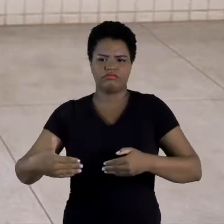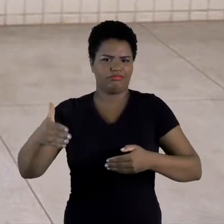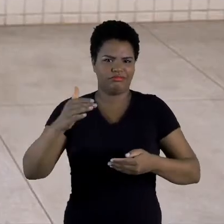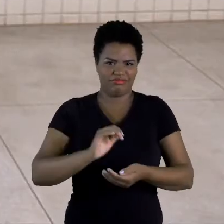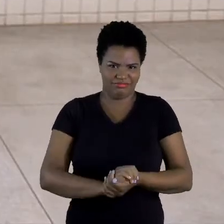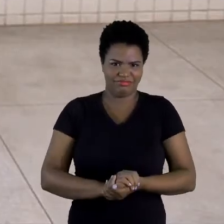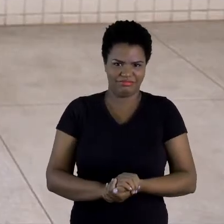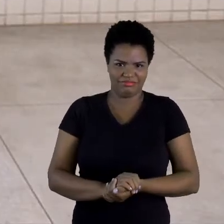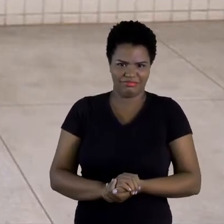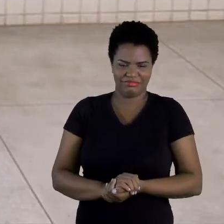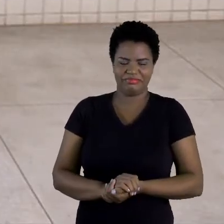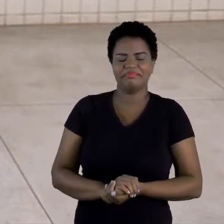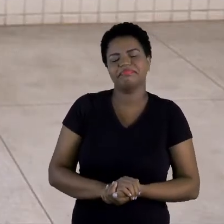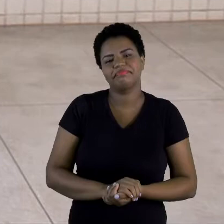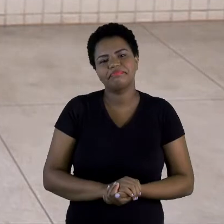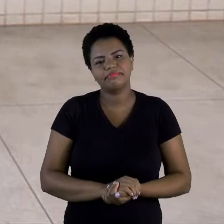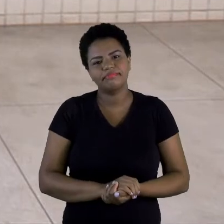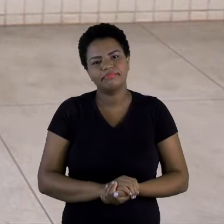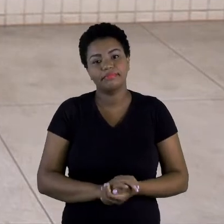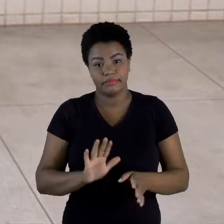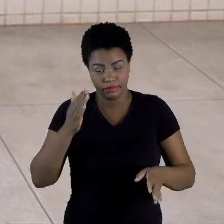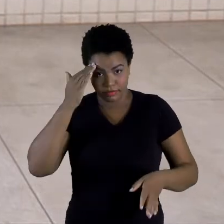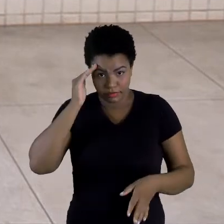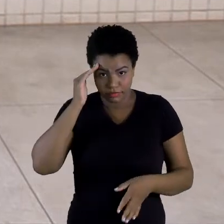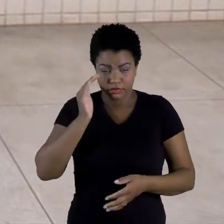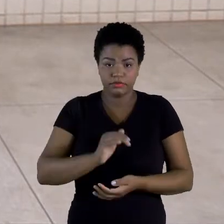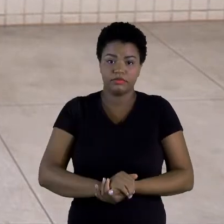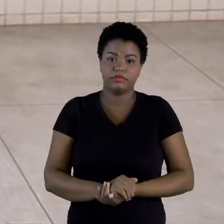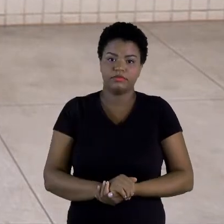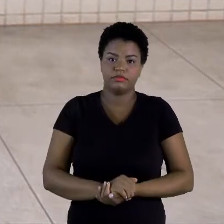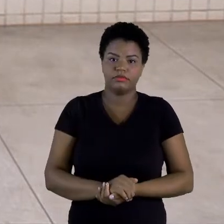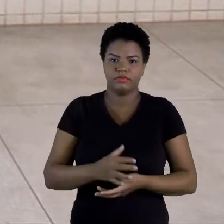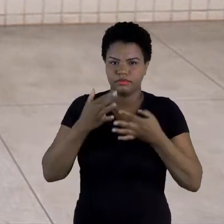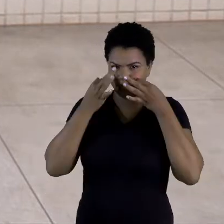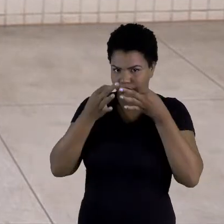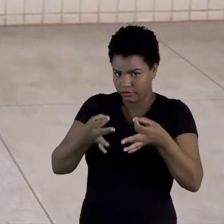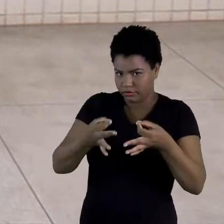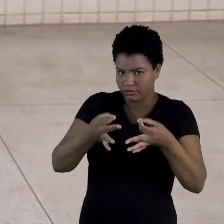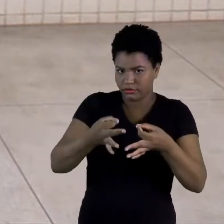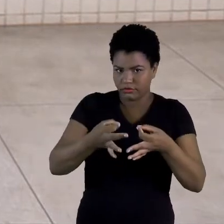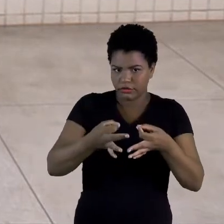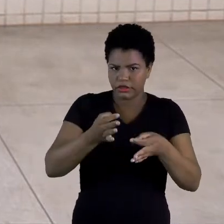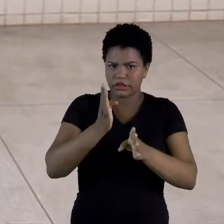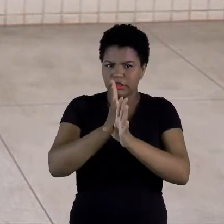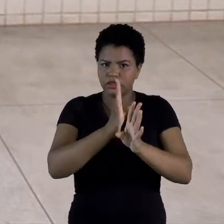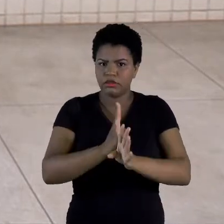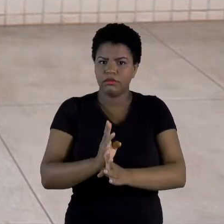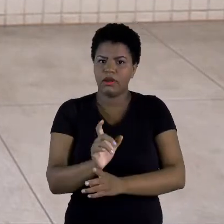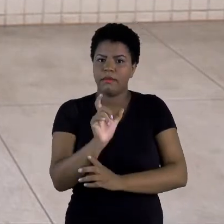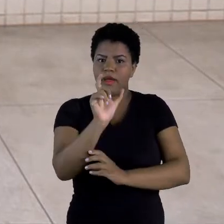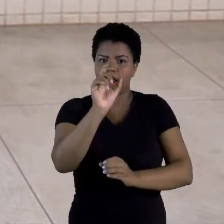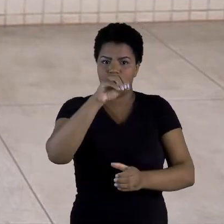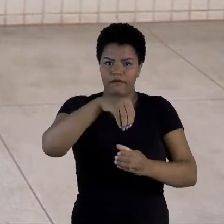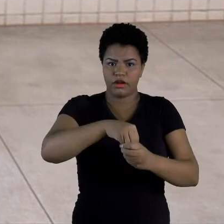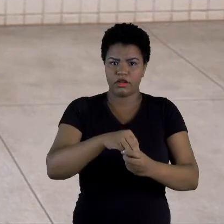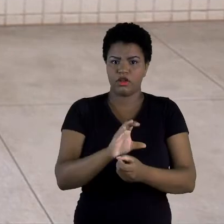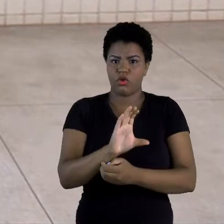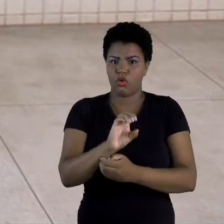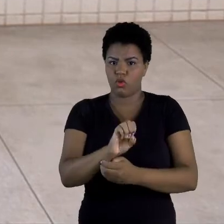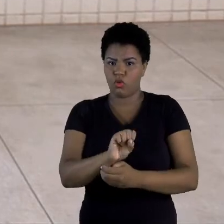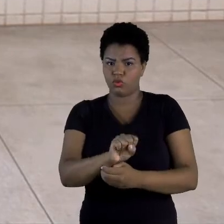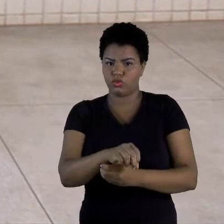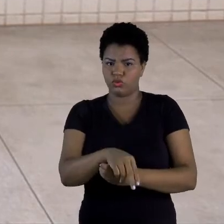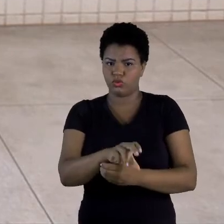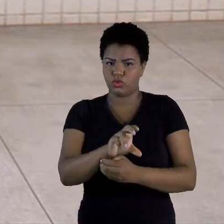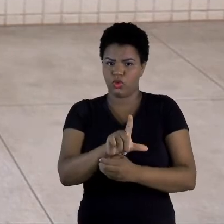efeito de fazer algo. Entenderam? Observaram? Descobriram que na palavra consolação nós temos